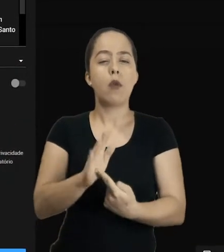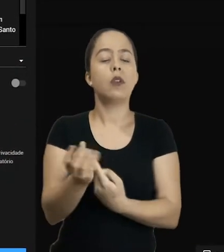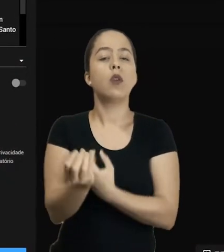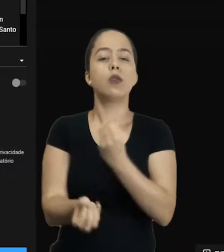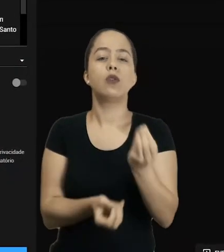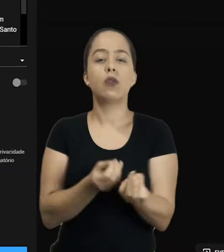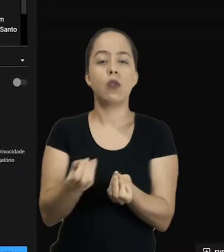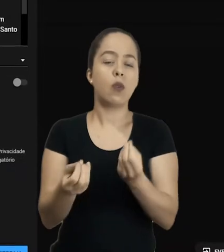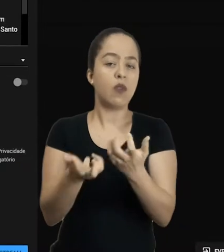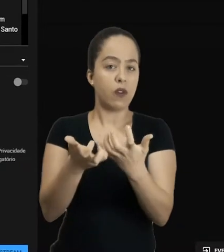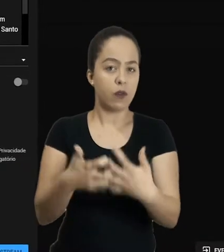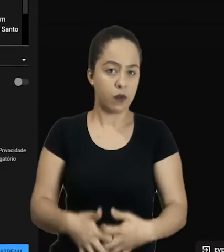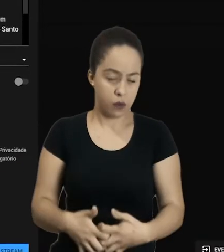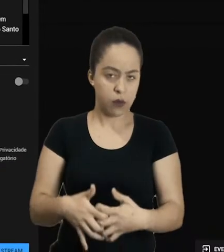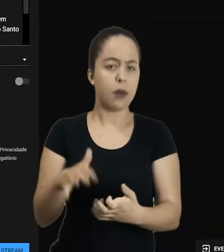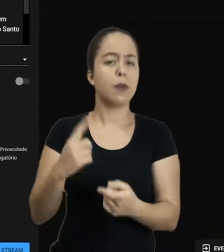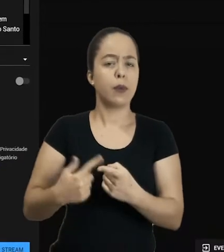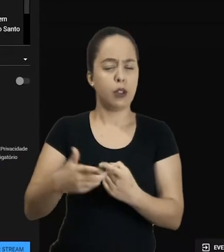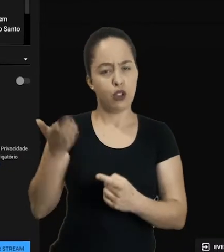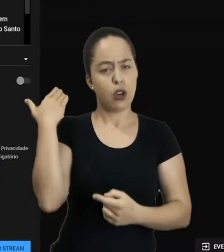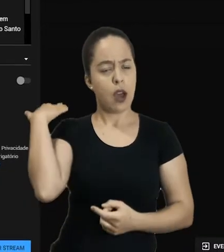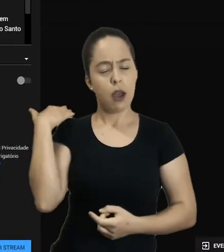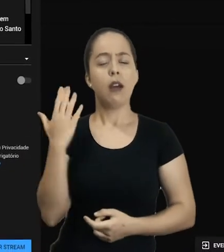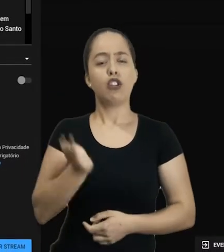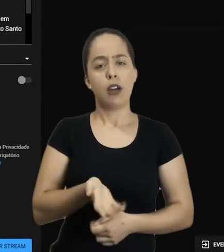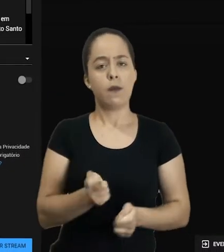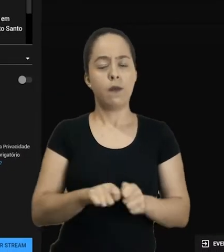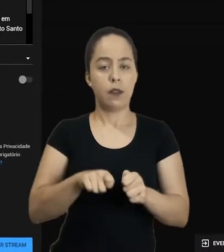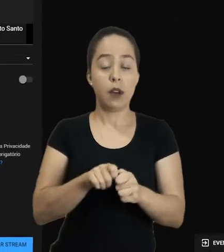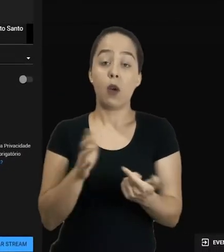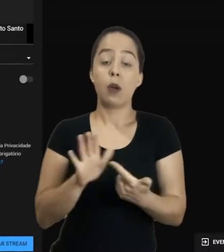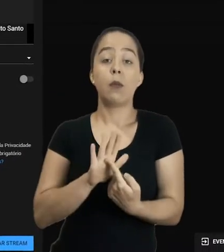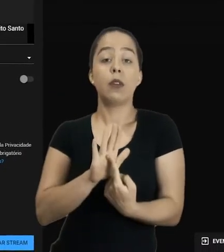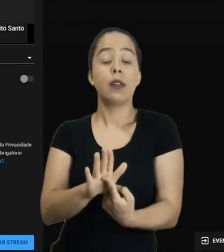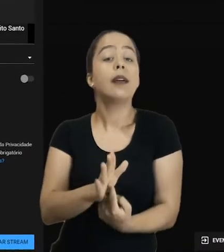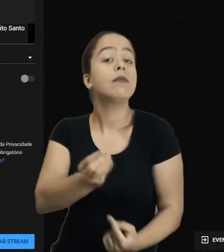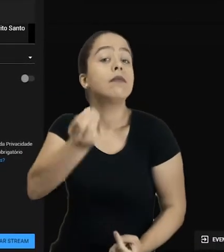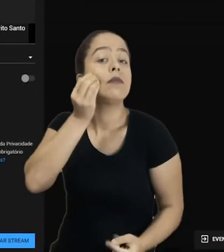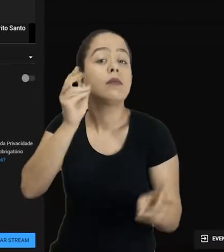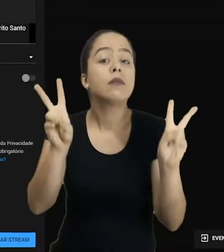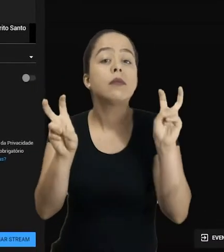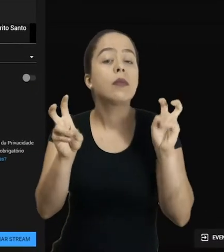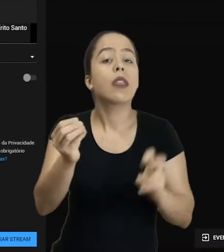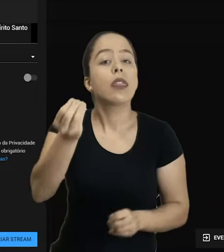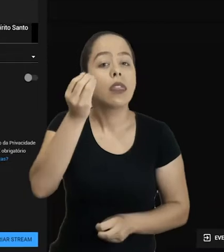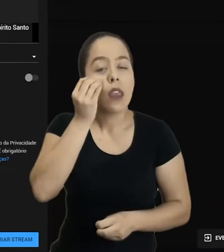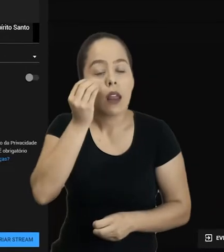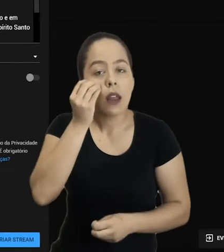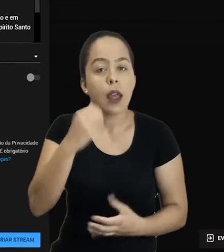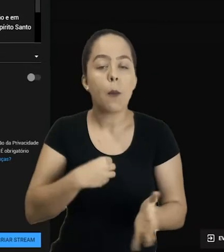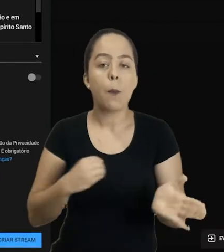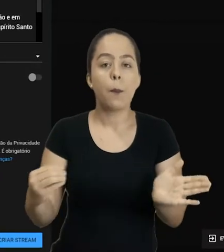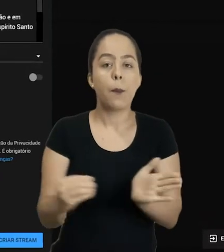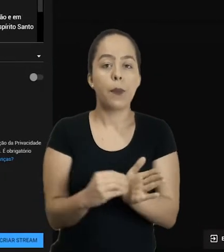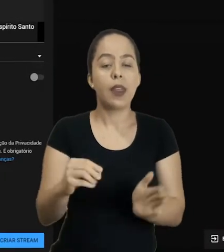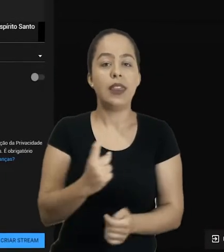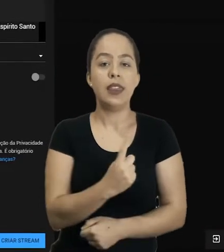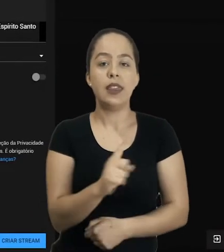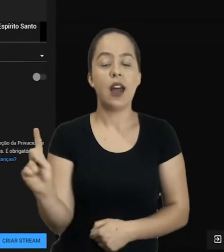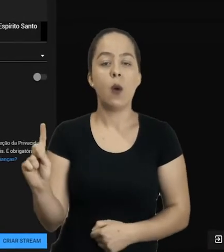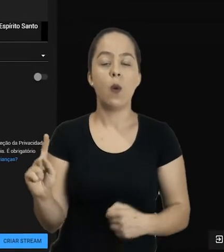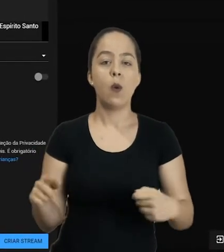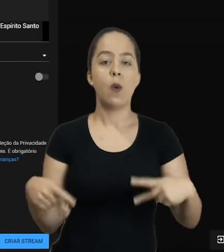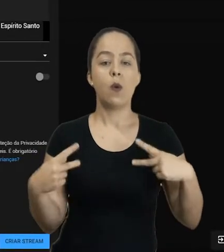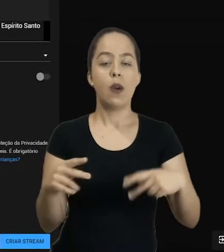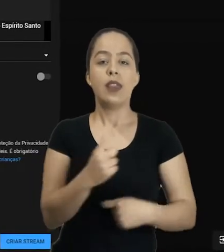como funciona. Vou aqui colocar um título, teste. Vou botar não listado,